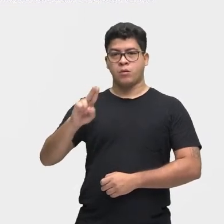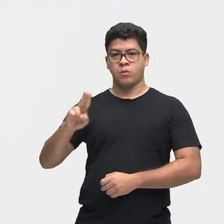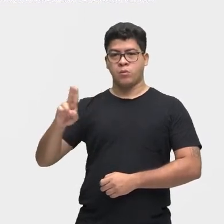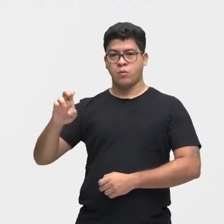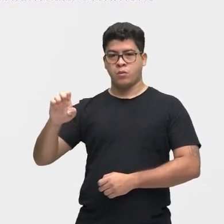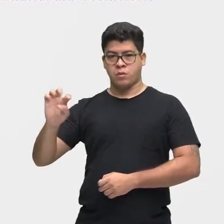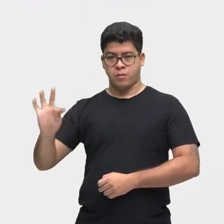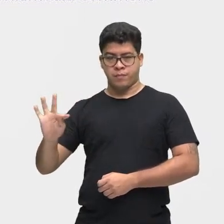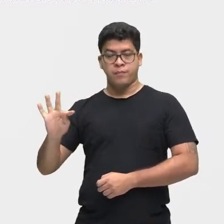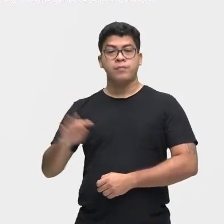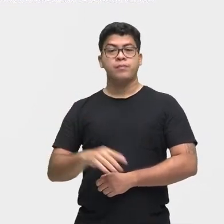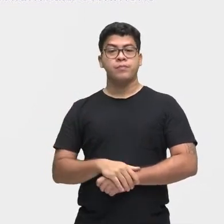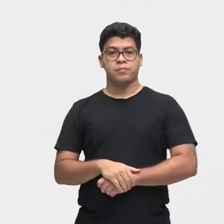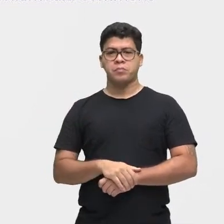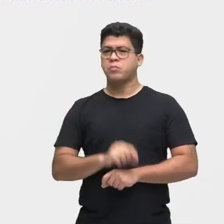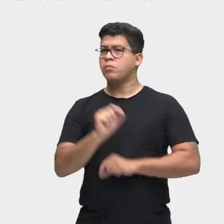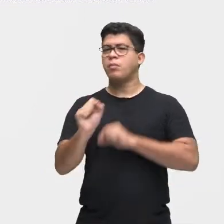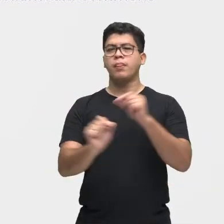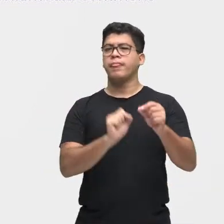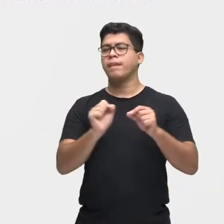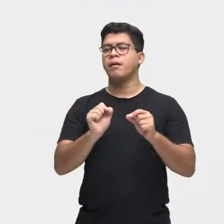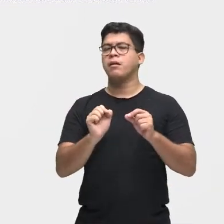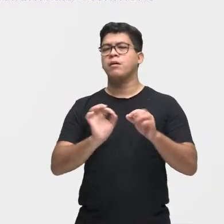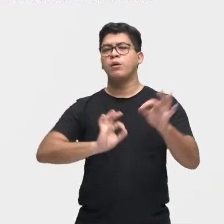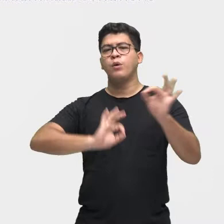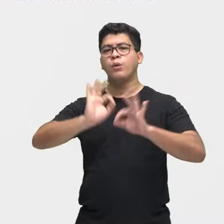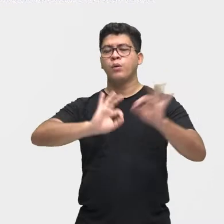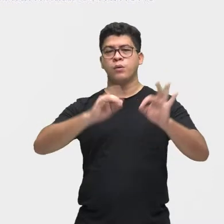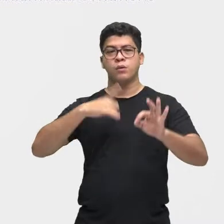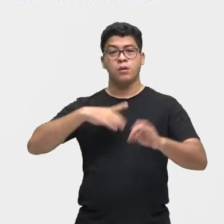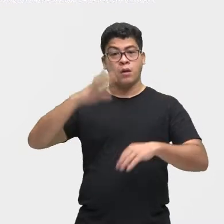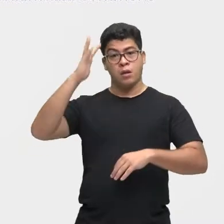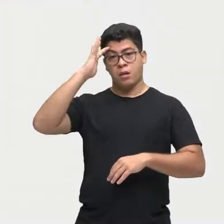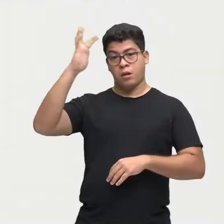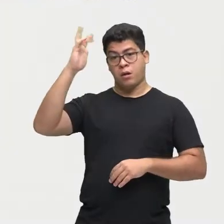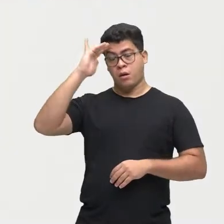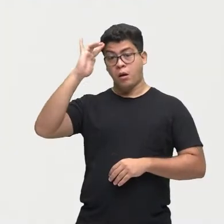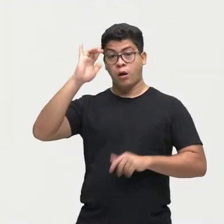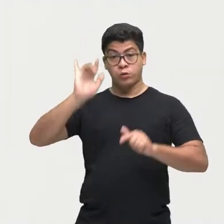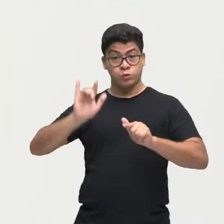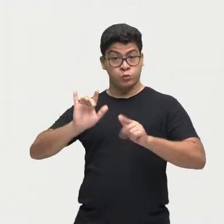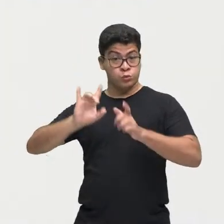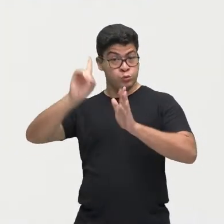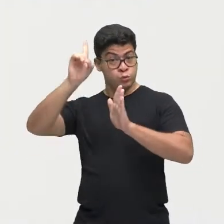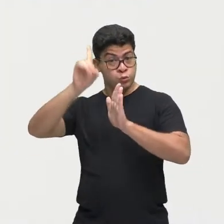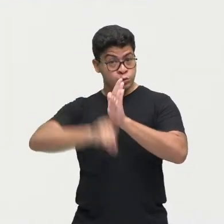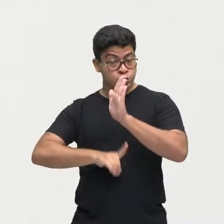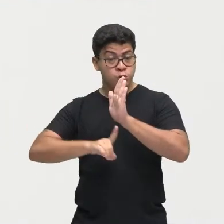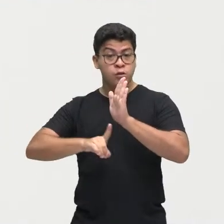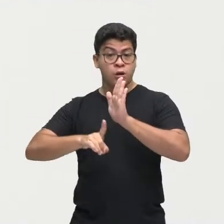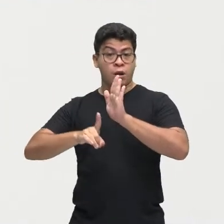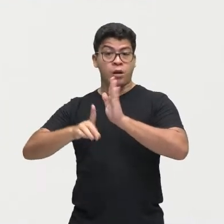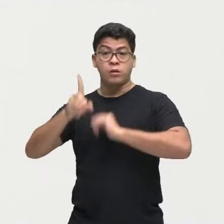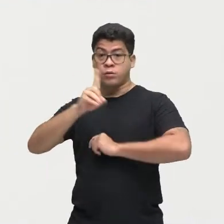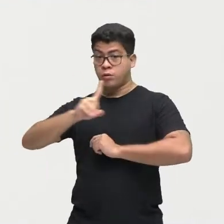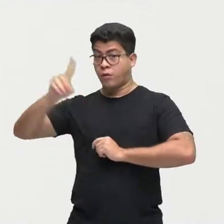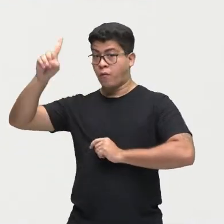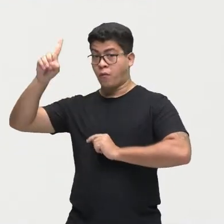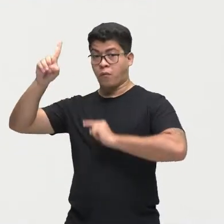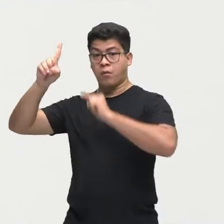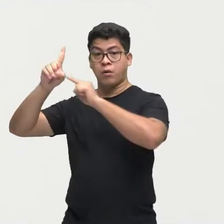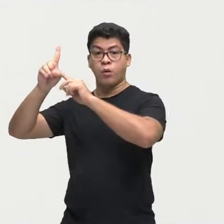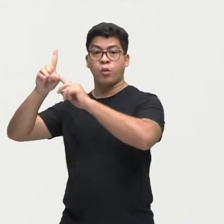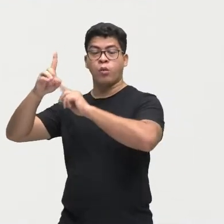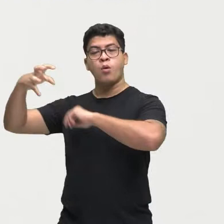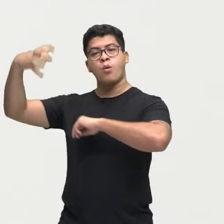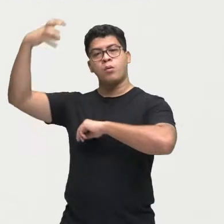diz o seguinte: ele desenvolveu a teoria do direito divino dos reis. Lembra que eu falei para vocês, quando a gente falou ali da expressão, não